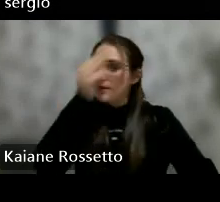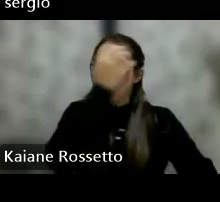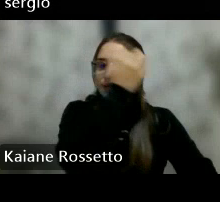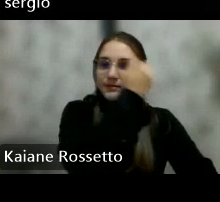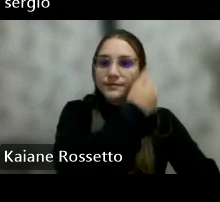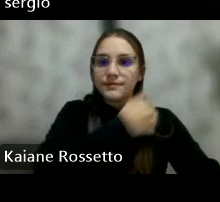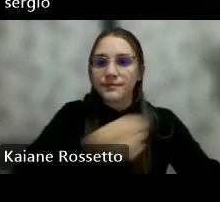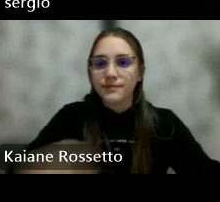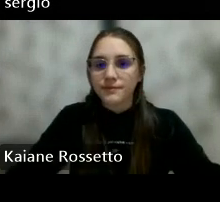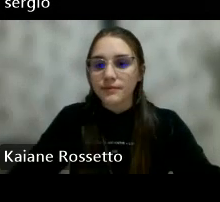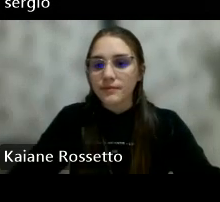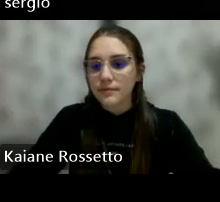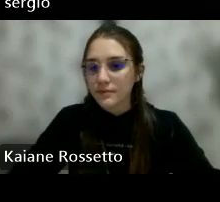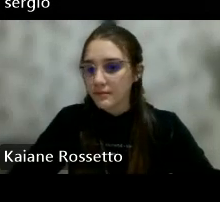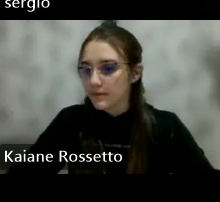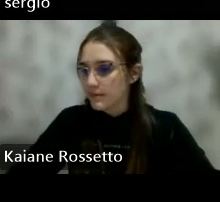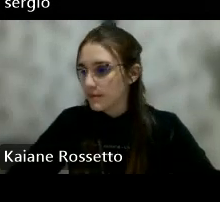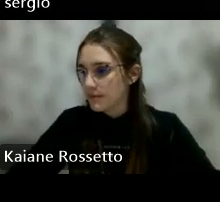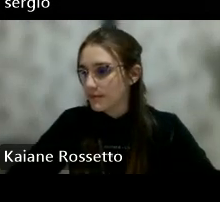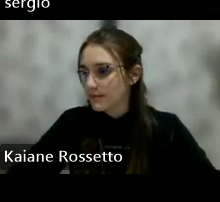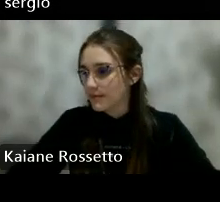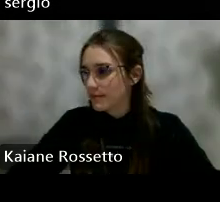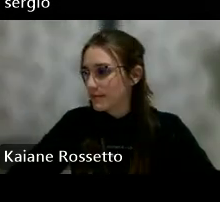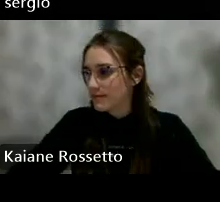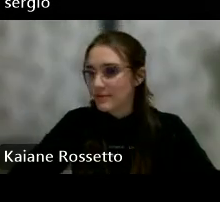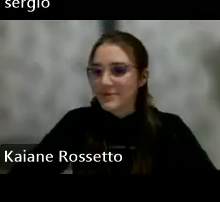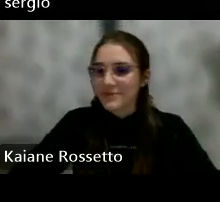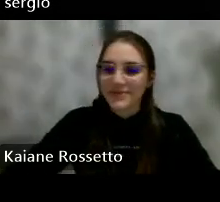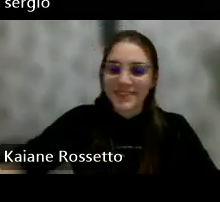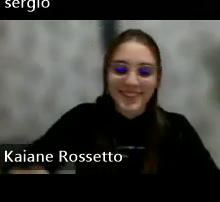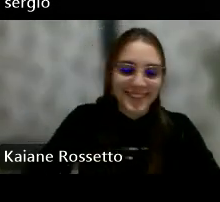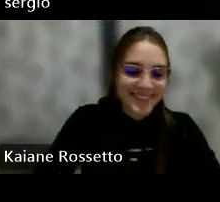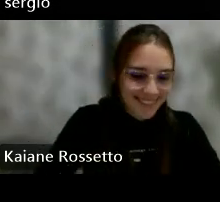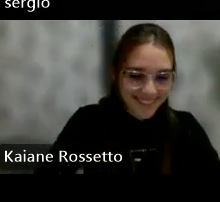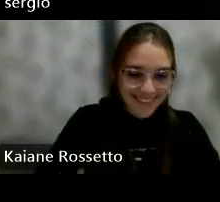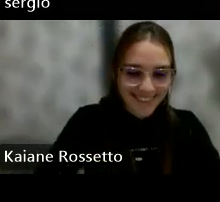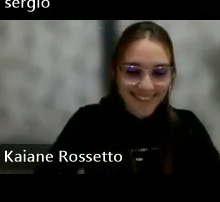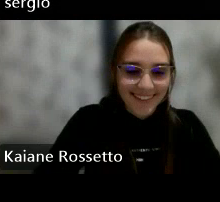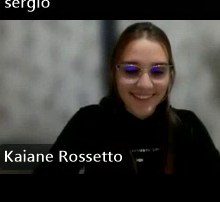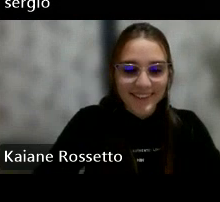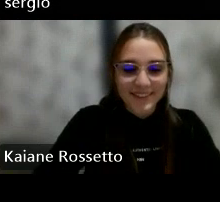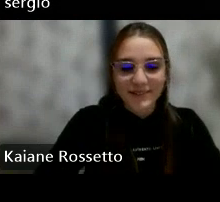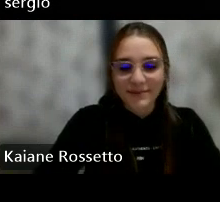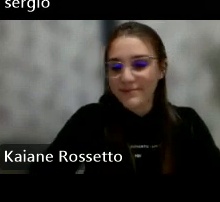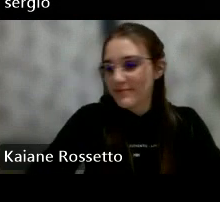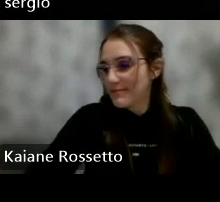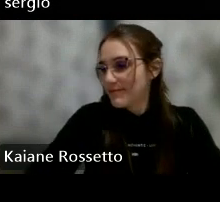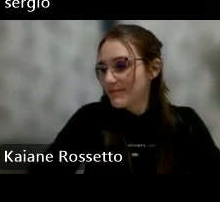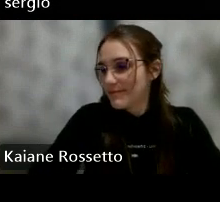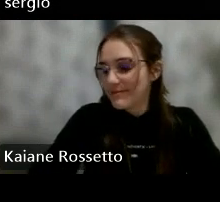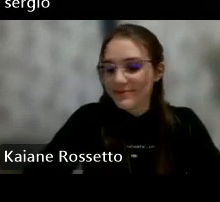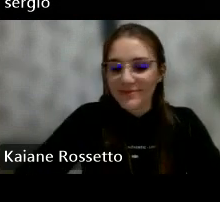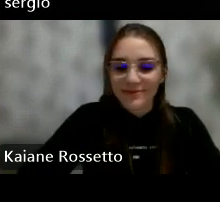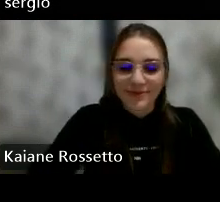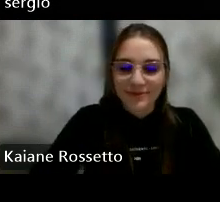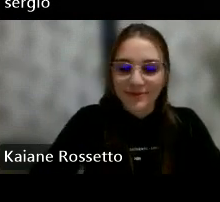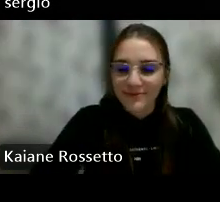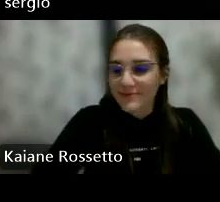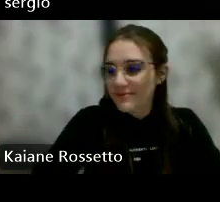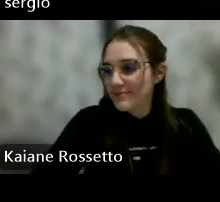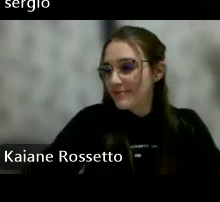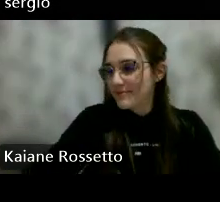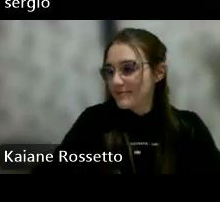É bem complexo. Só que a gente A ferragem com a dimensão errada também, né? pode ser também Bitola o